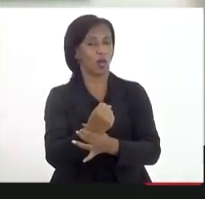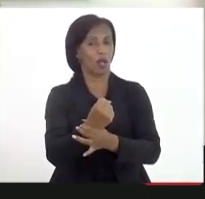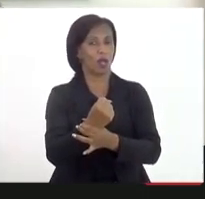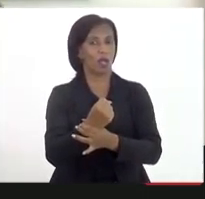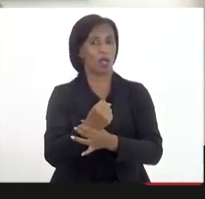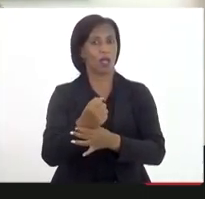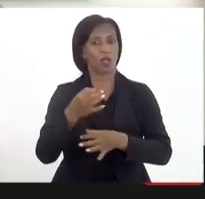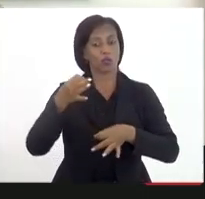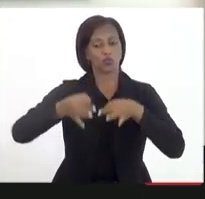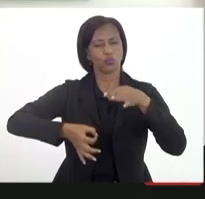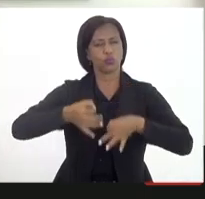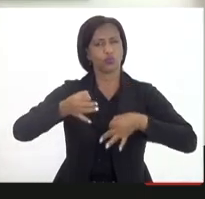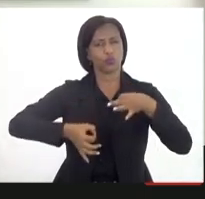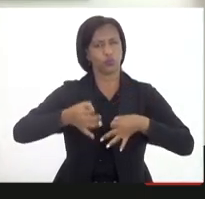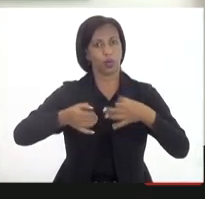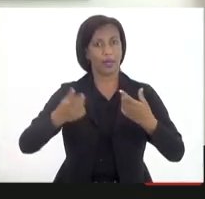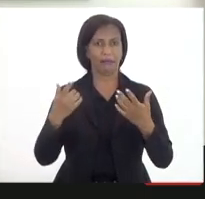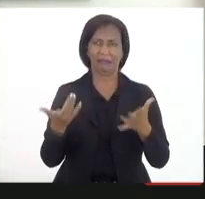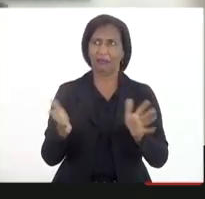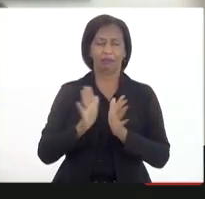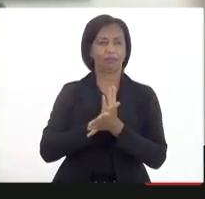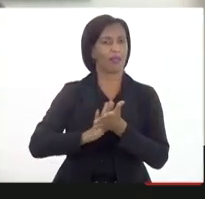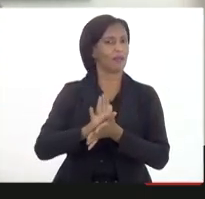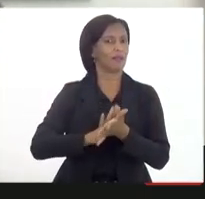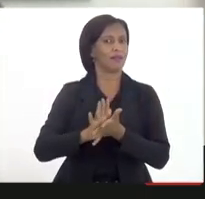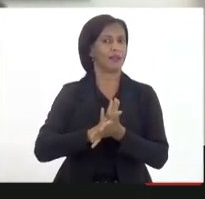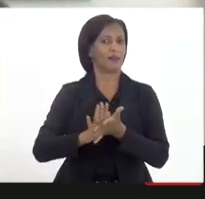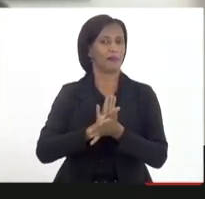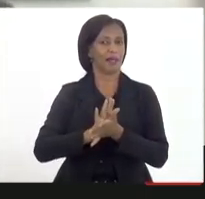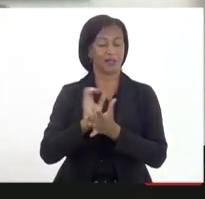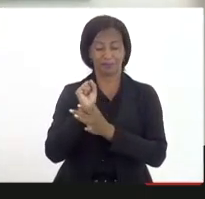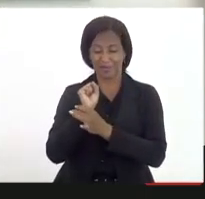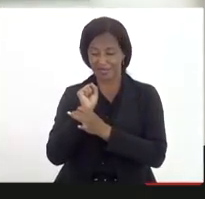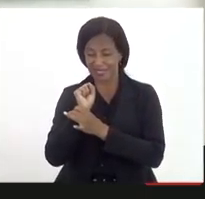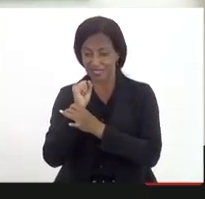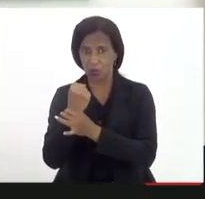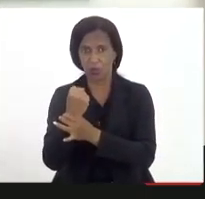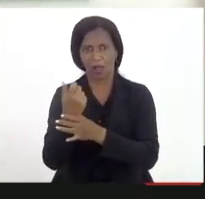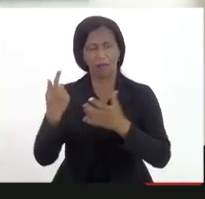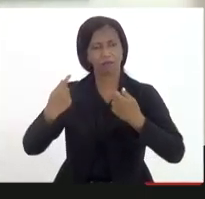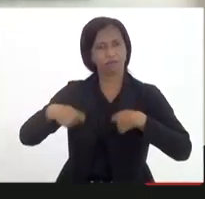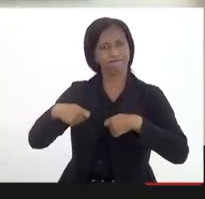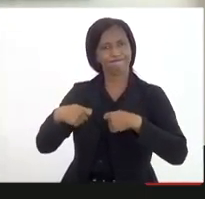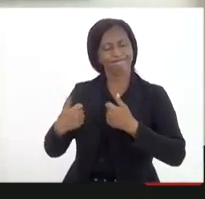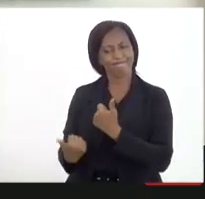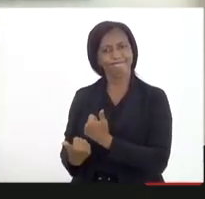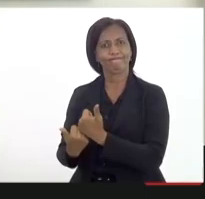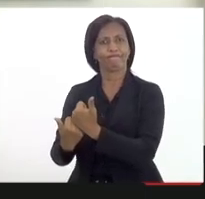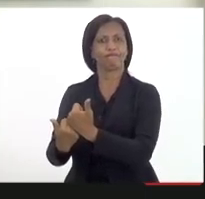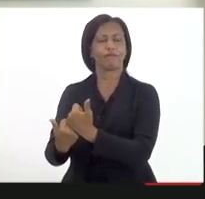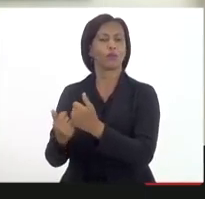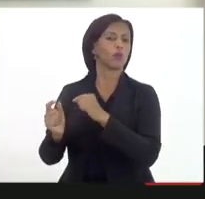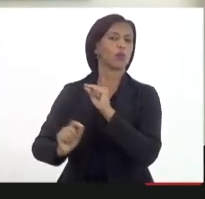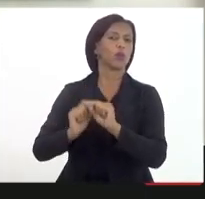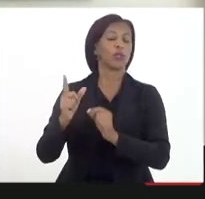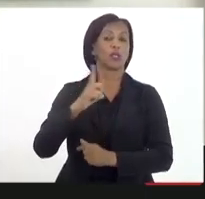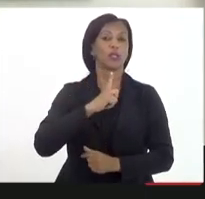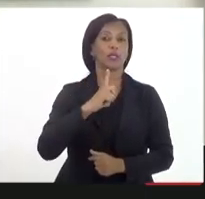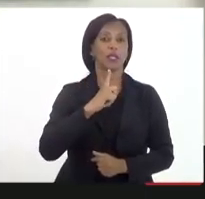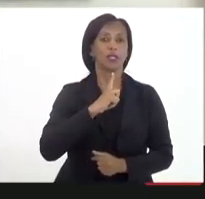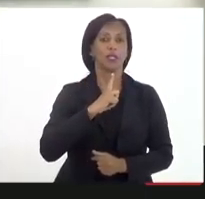e nada mais é necessário para assegurar a segurança jurídica do que Em